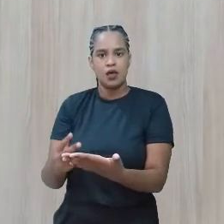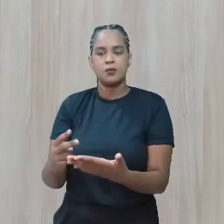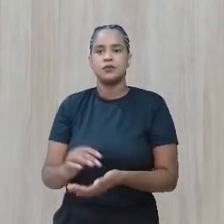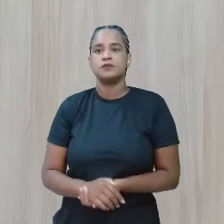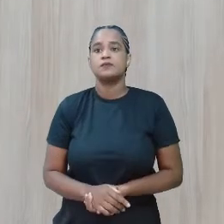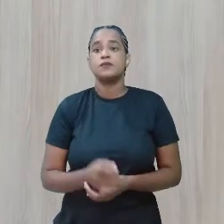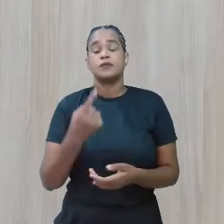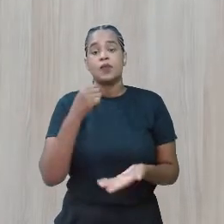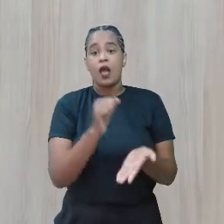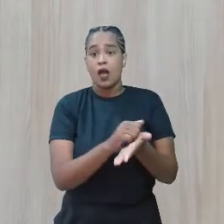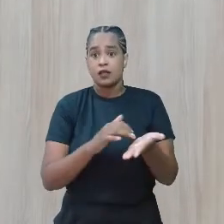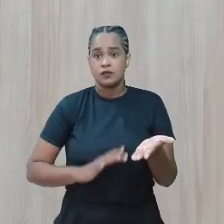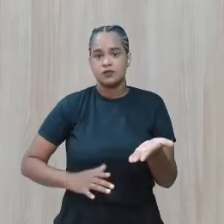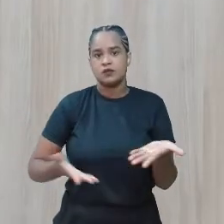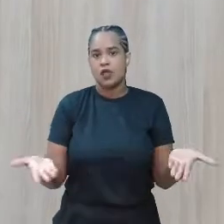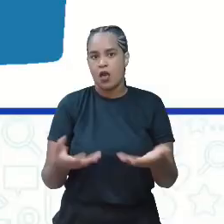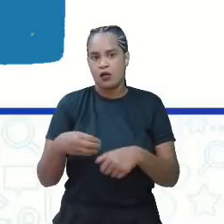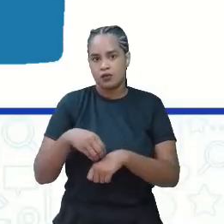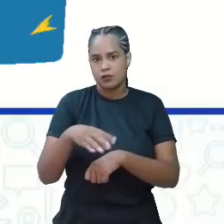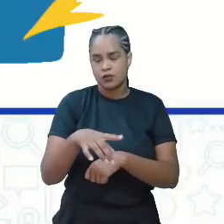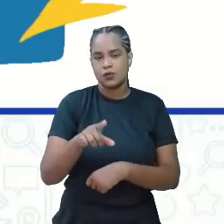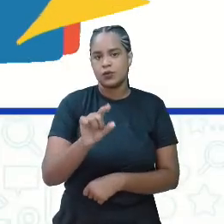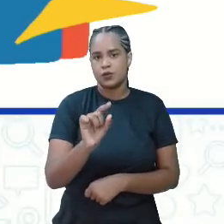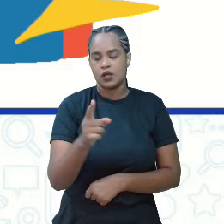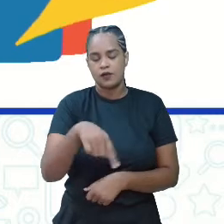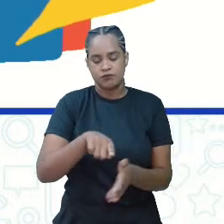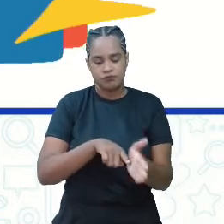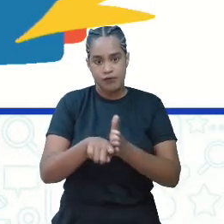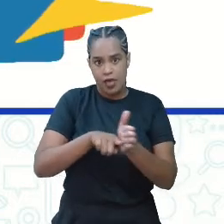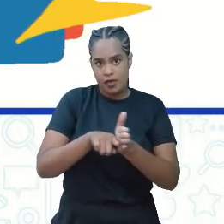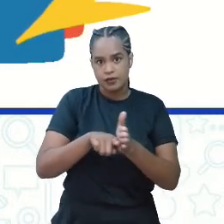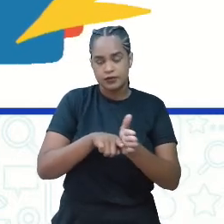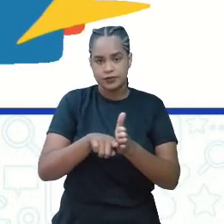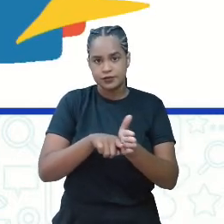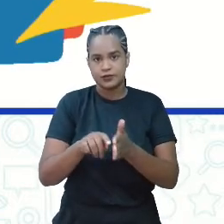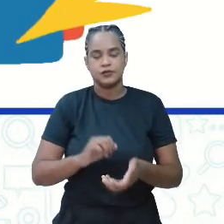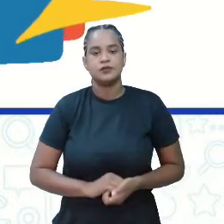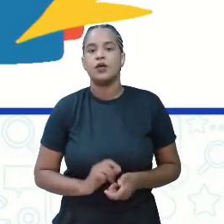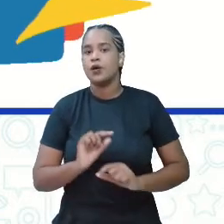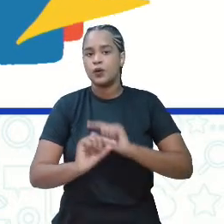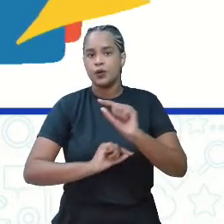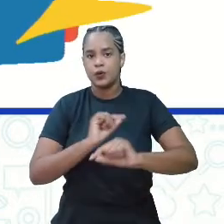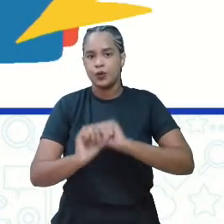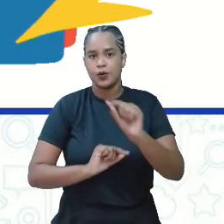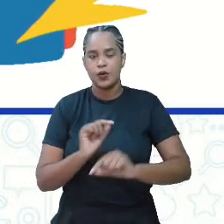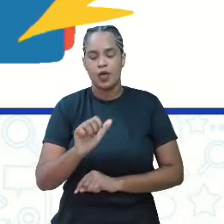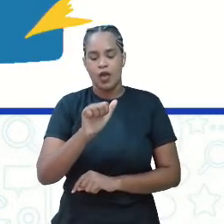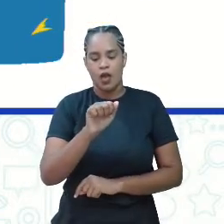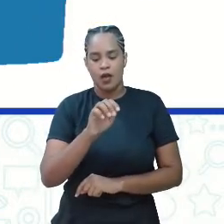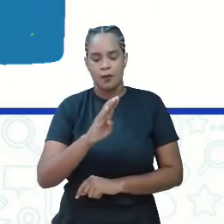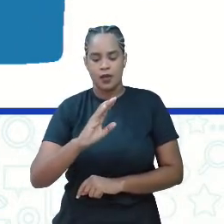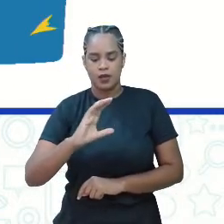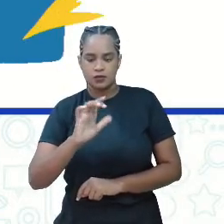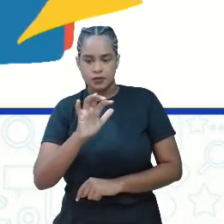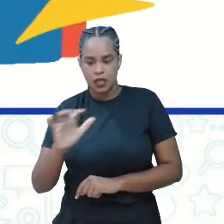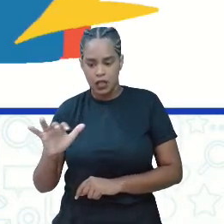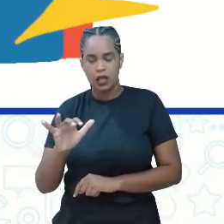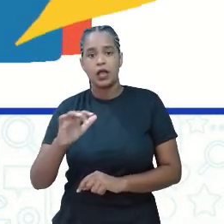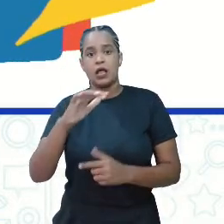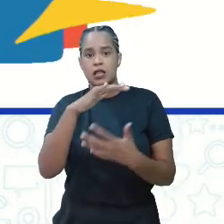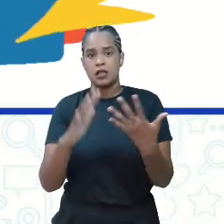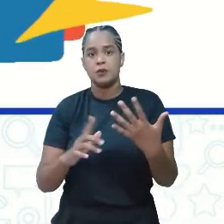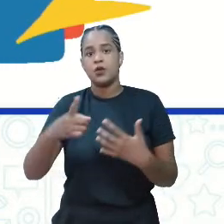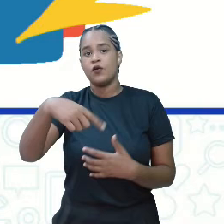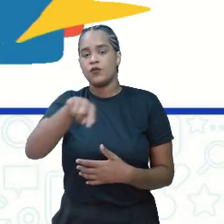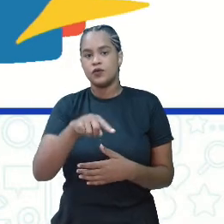colocando como atividade o seguinte: vocês vão pesquisar, né, a questão aí do alfabeto em Libras e vão colocar aí o nome